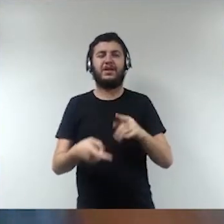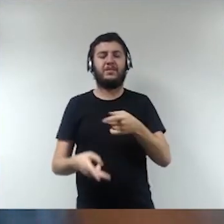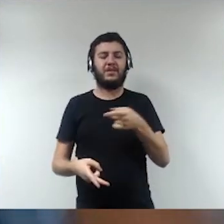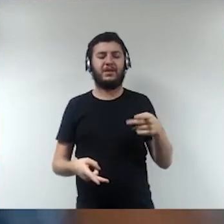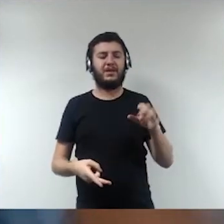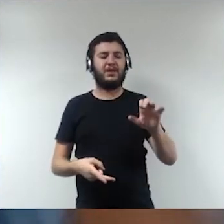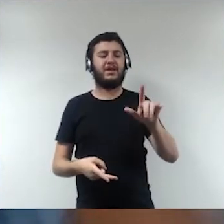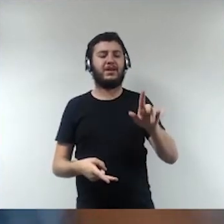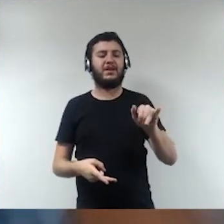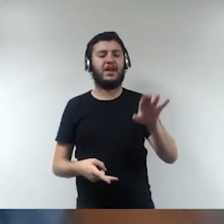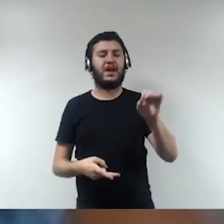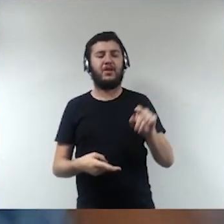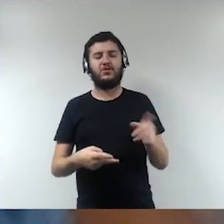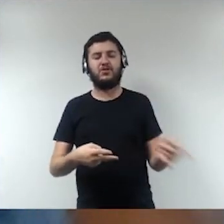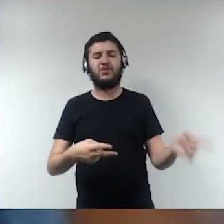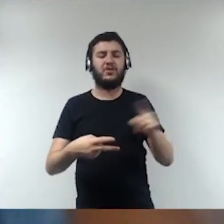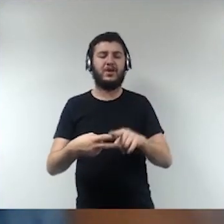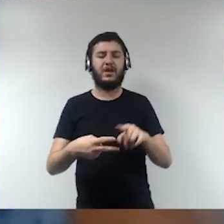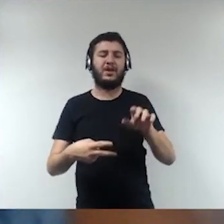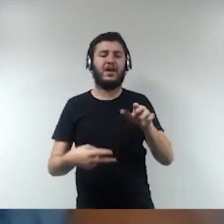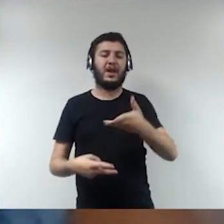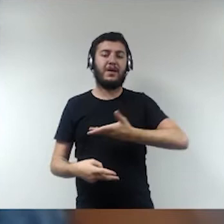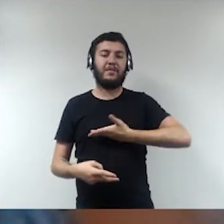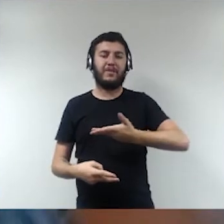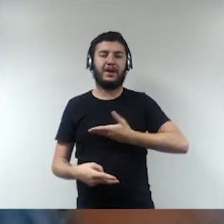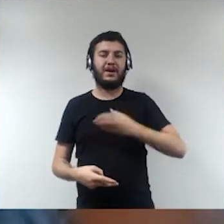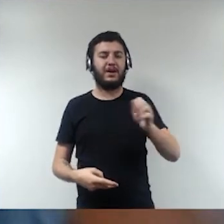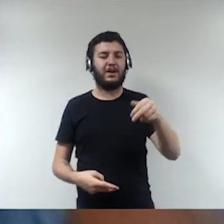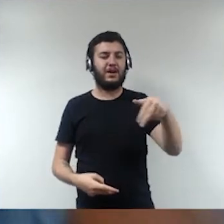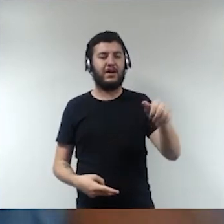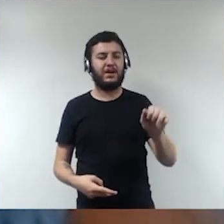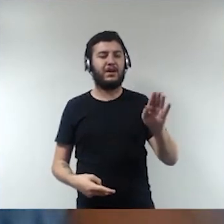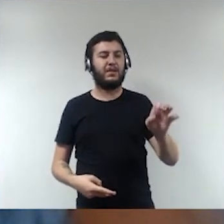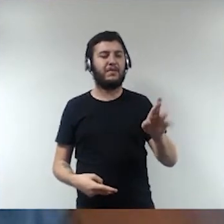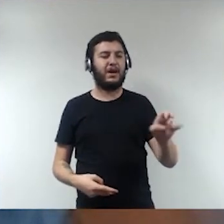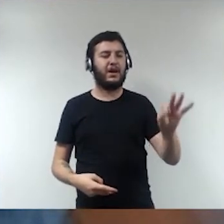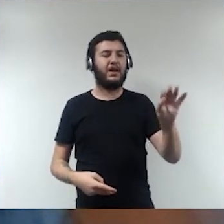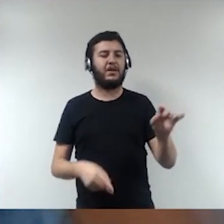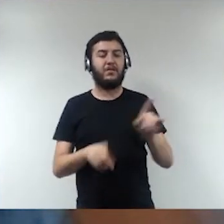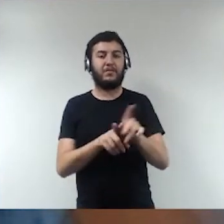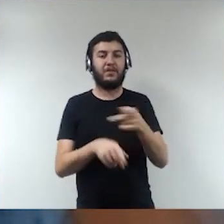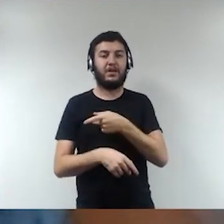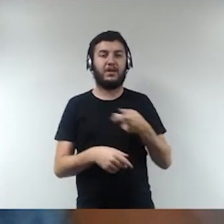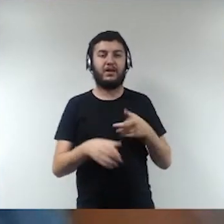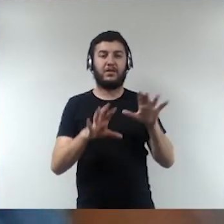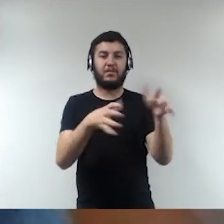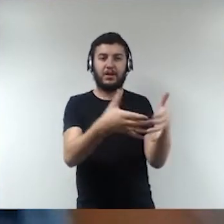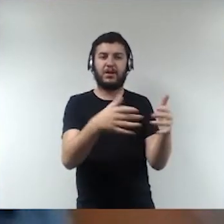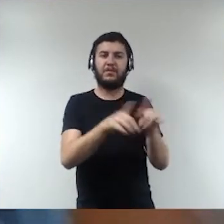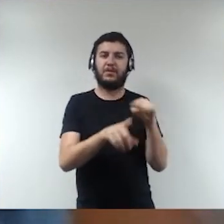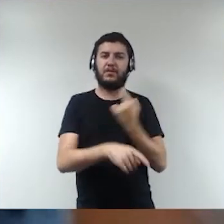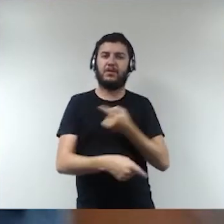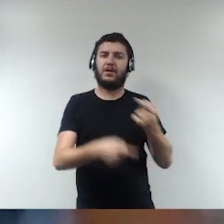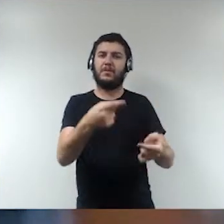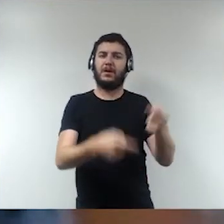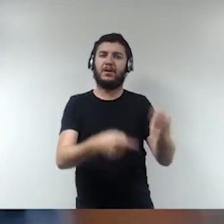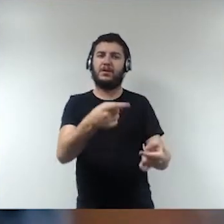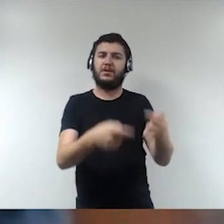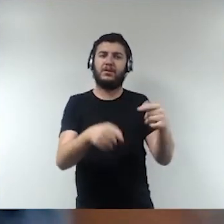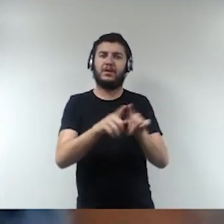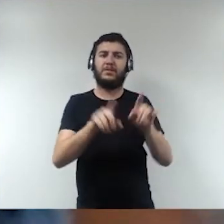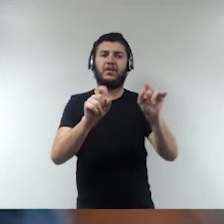querida amiga Ana Amélia Mena Barreto, também integrante da comissão de TI, e lá a gente já falava sobre isso, dessa implantação de